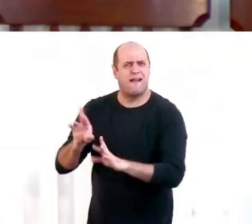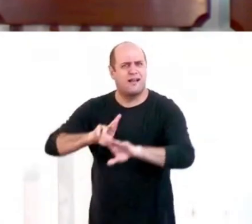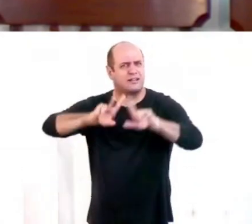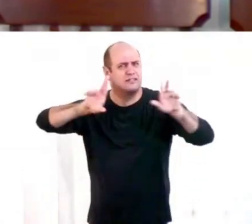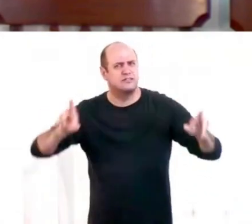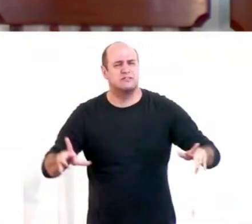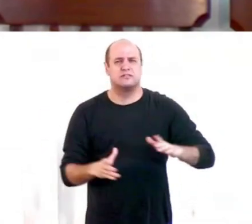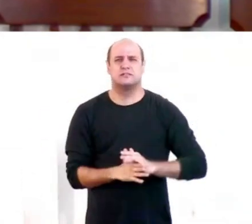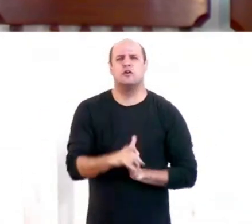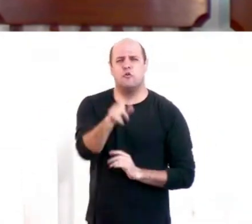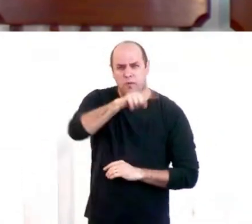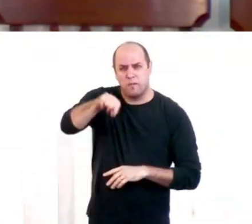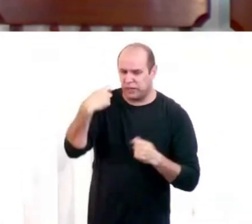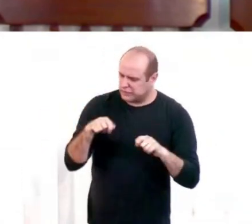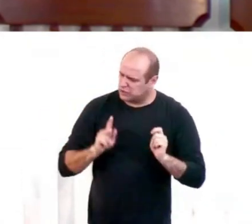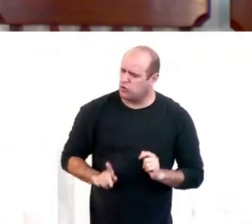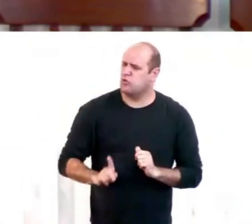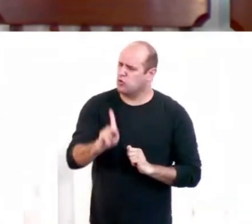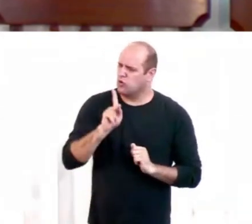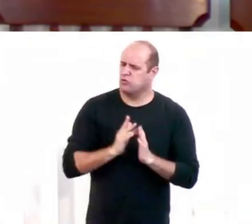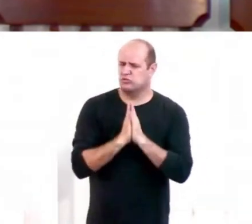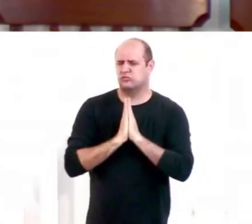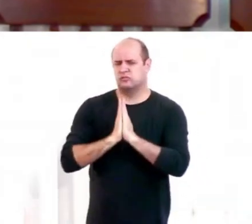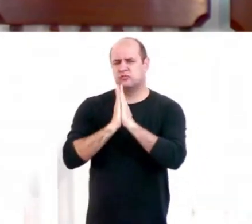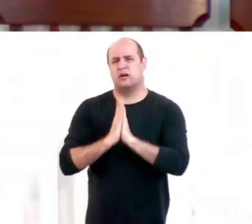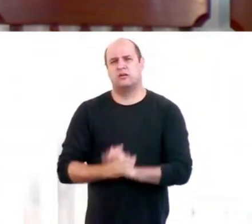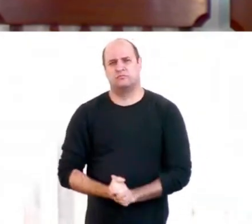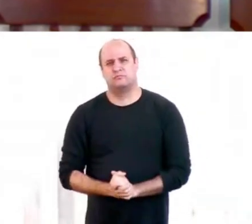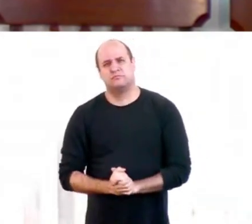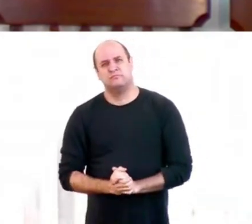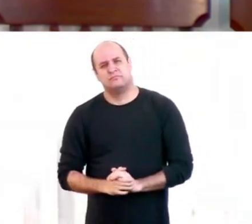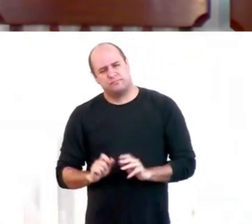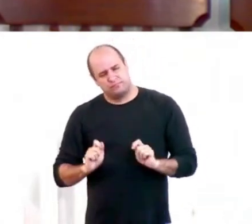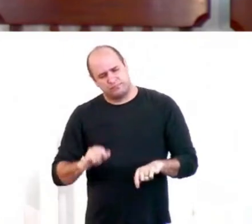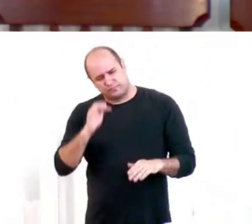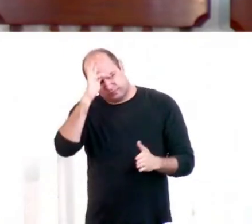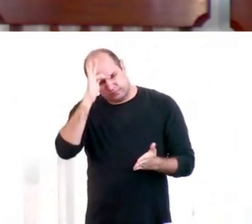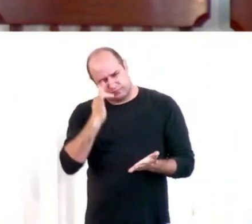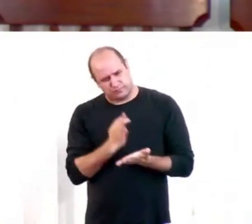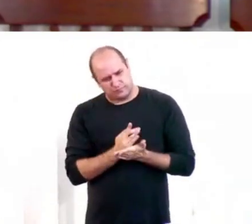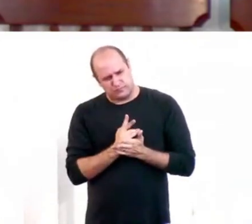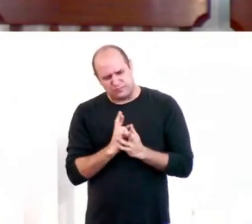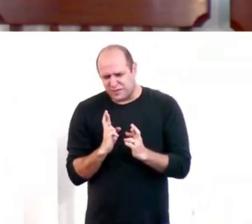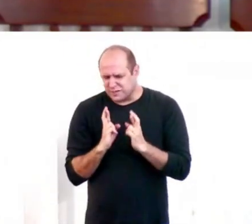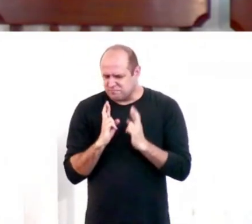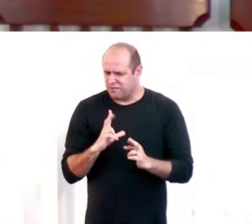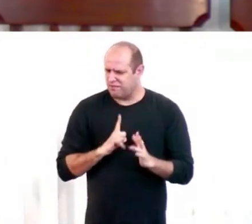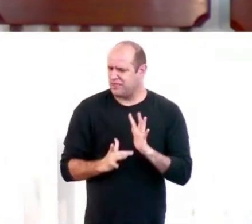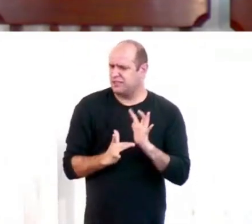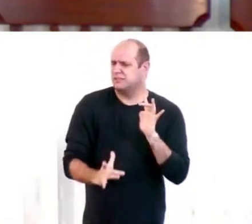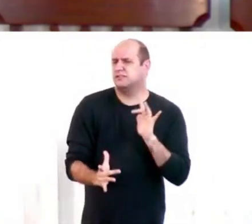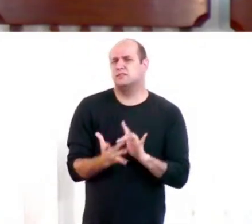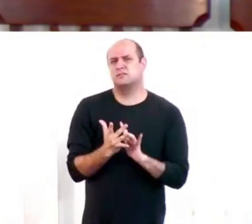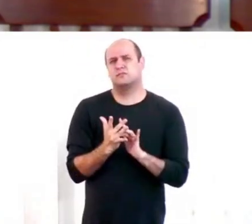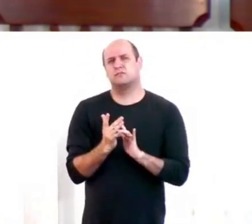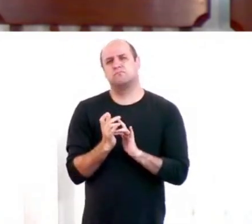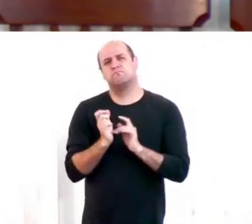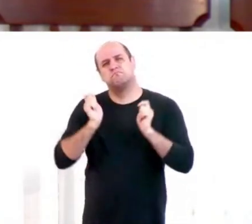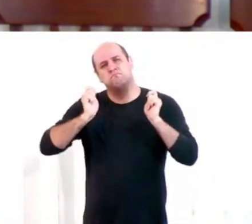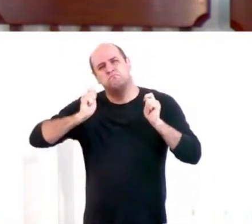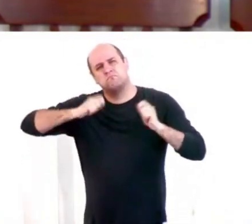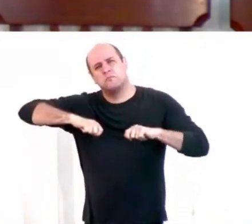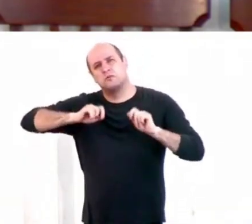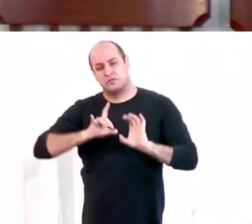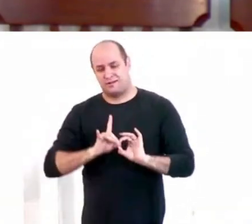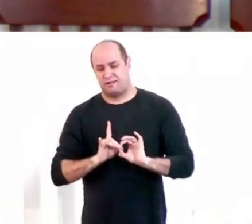famílias missionárias, para que a fé, a esperança que nós temos em Cristo Jesus possa